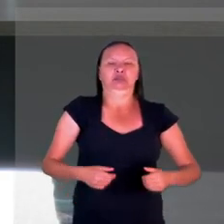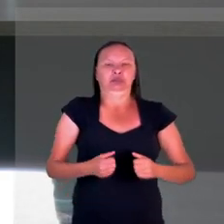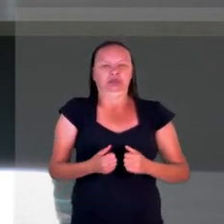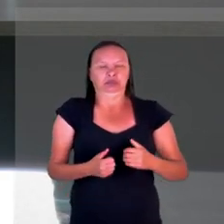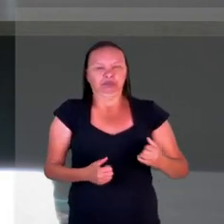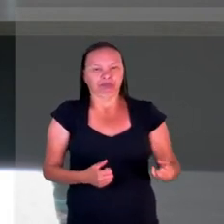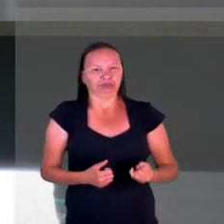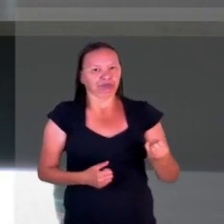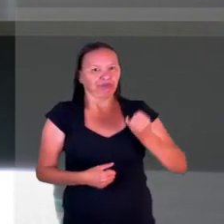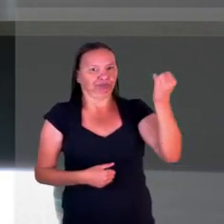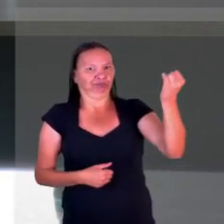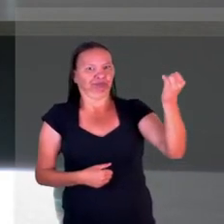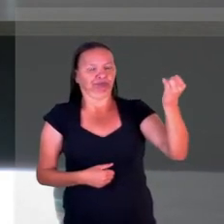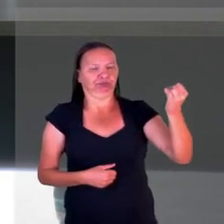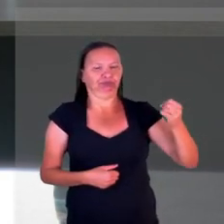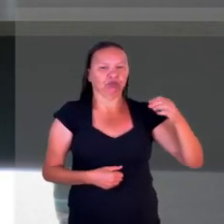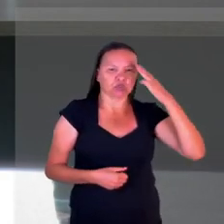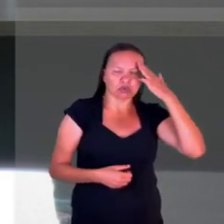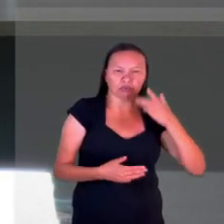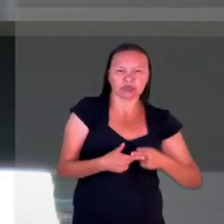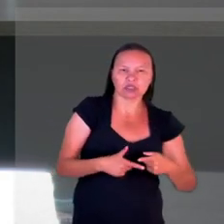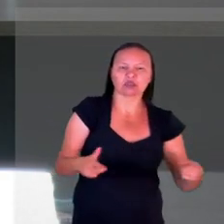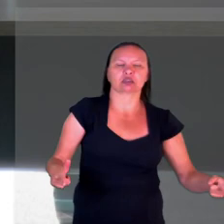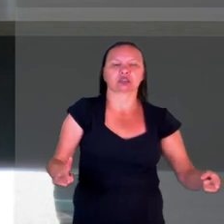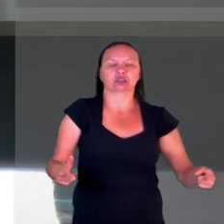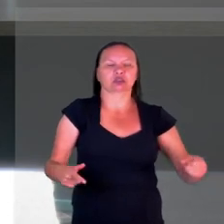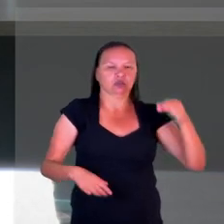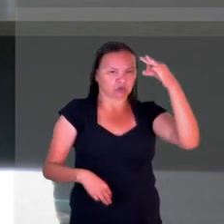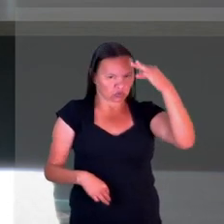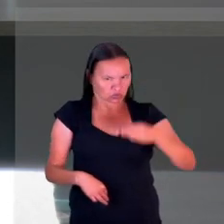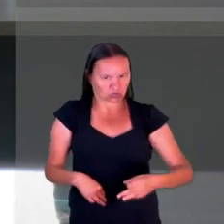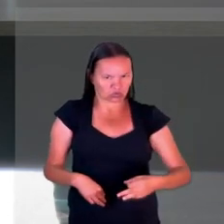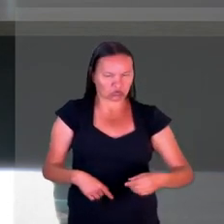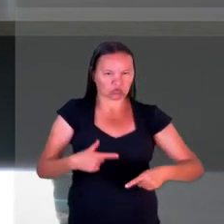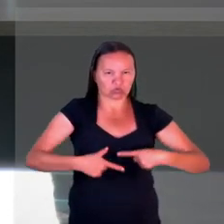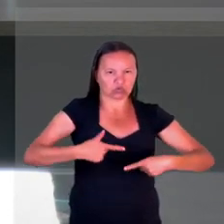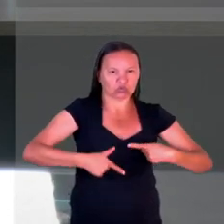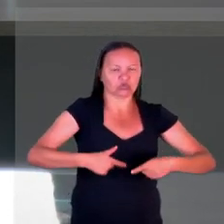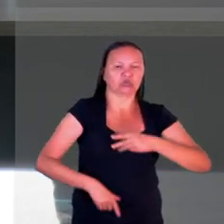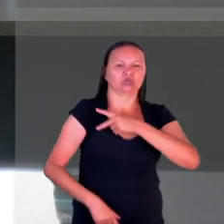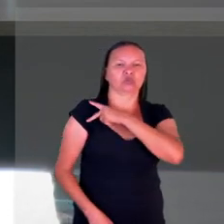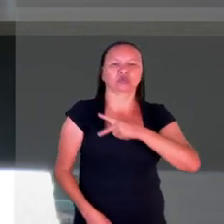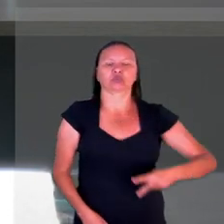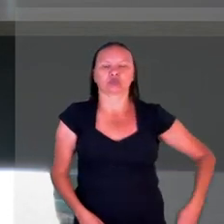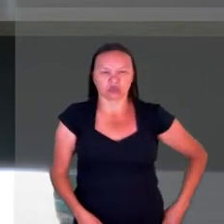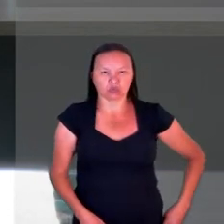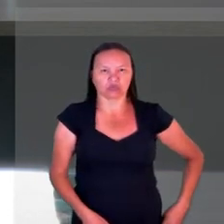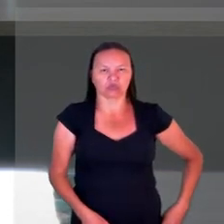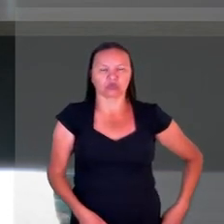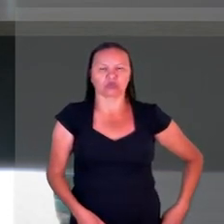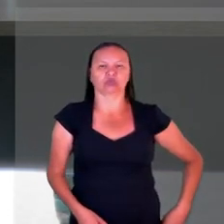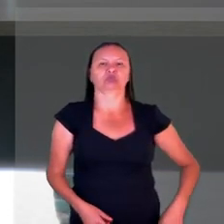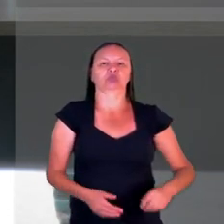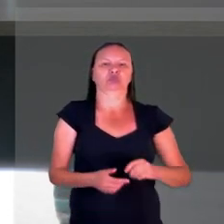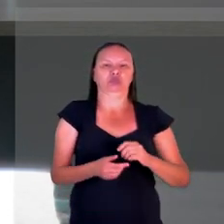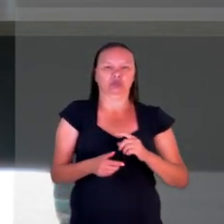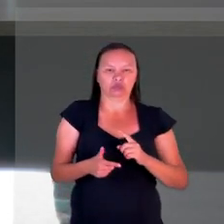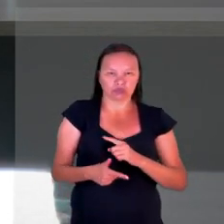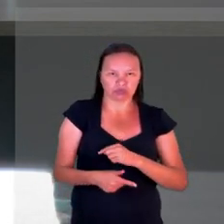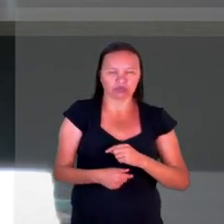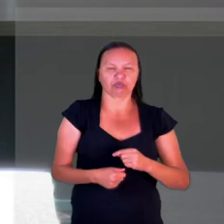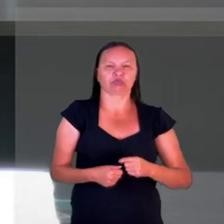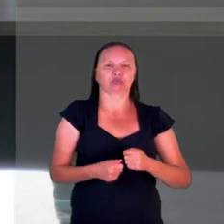cumprimento da sua real obrigação de elaborar política pública com diagnóstico dos